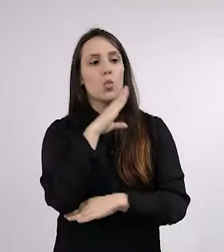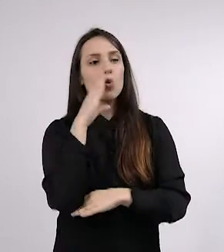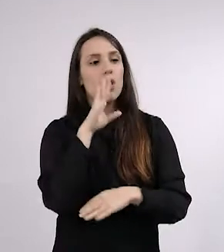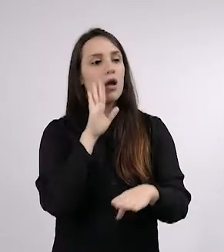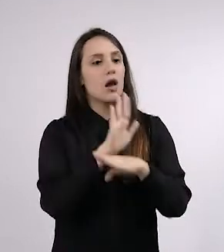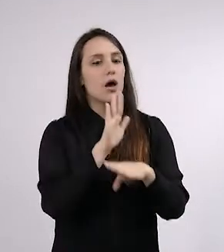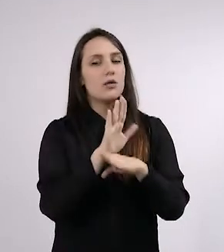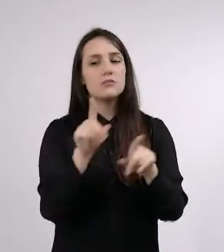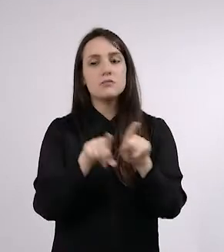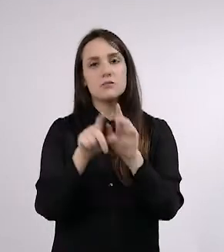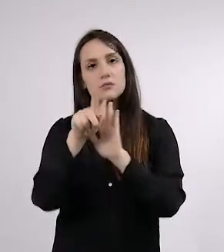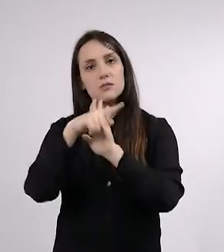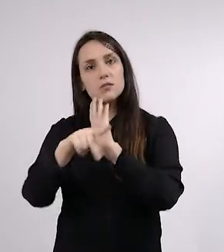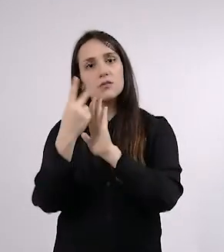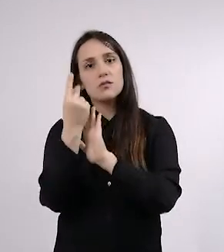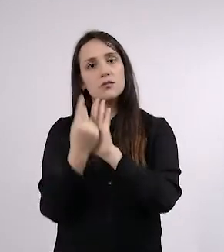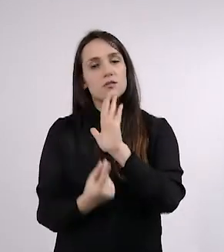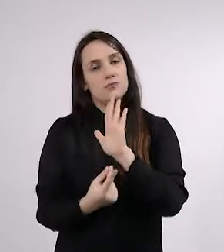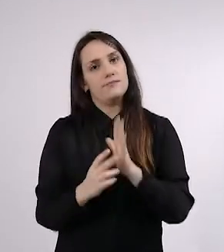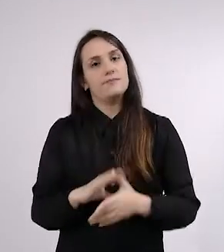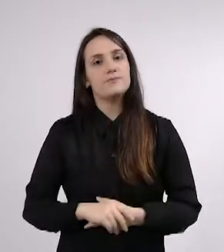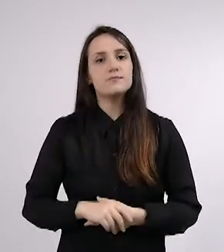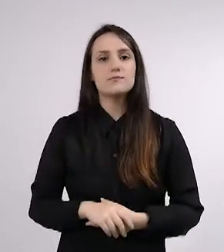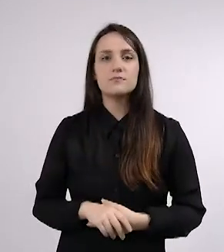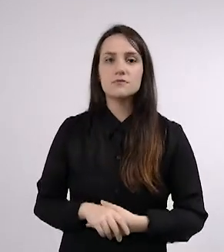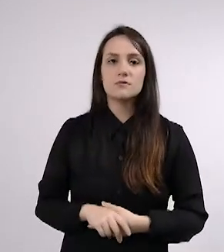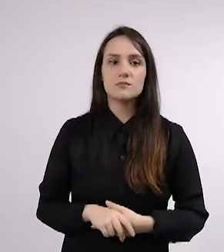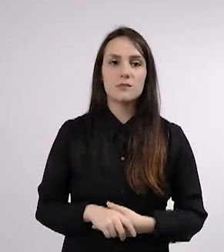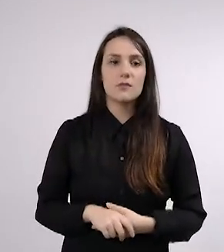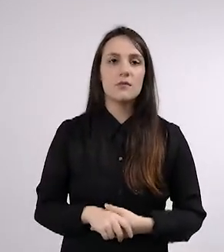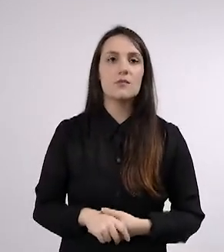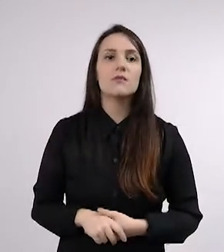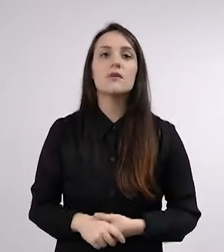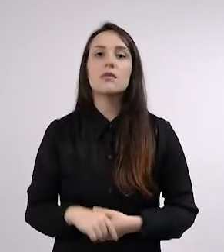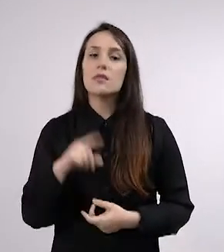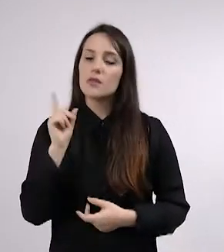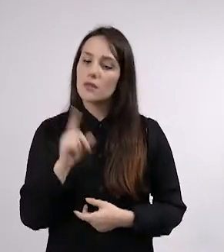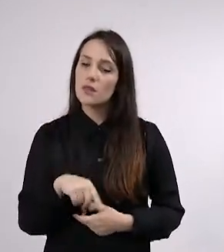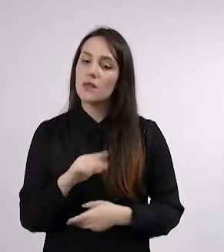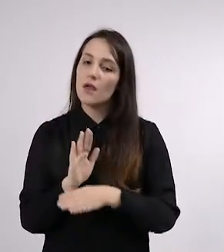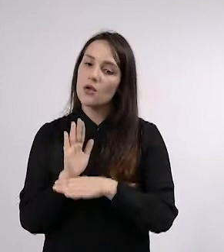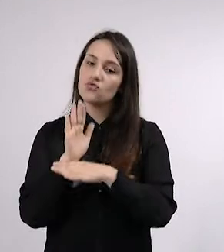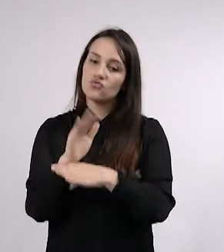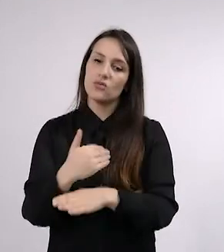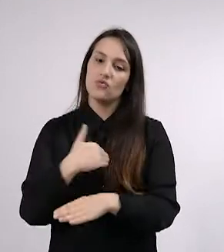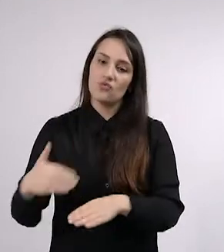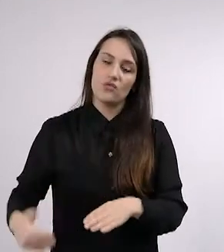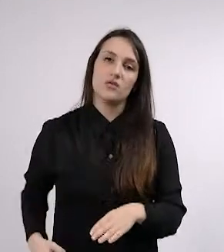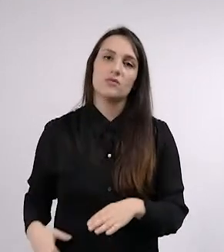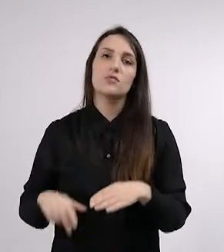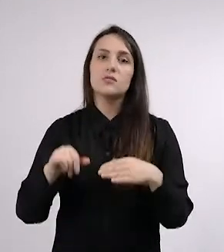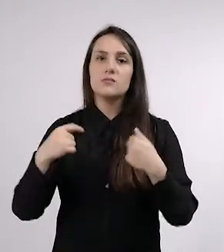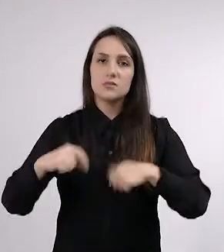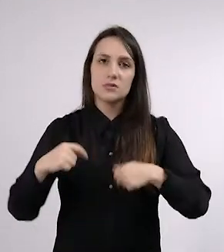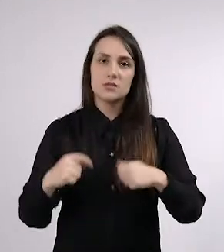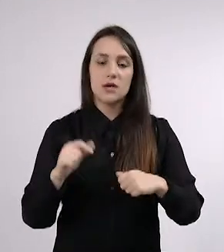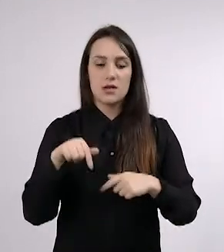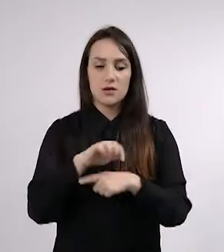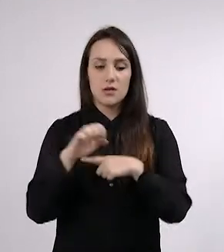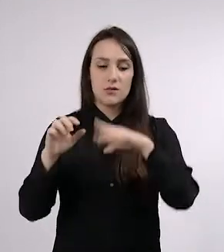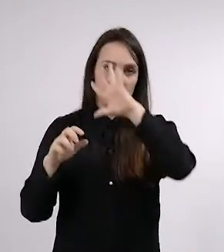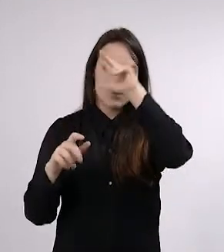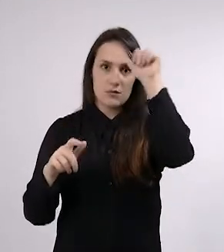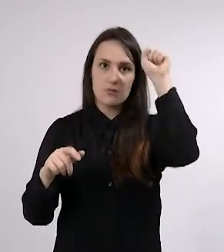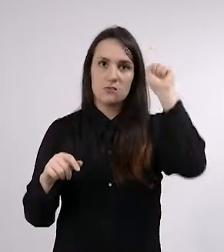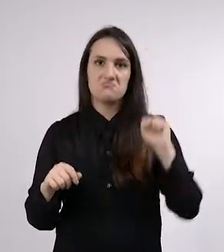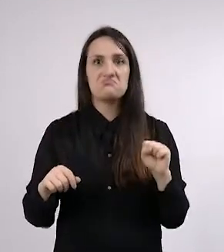saúde, a questão orçamentária, para poder amparar o governo naquilo que precisa ser feito. Nós, no Mato Grosso